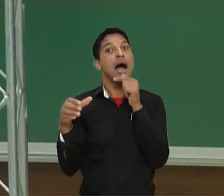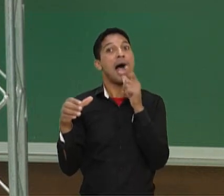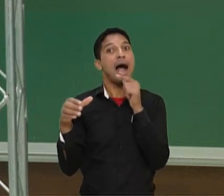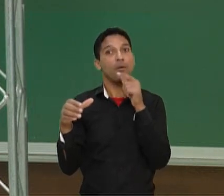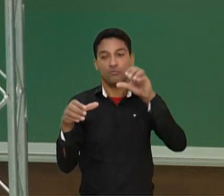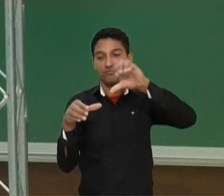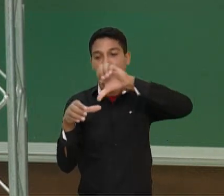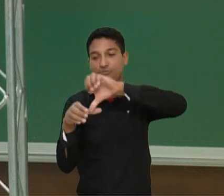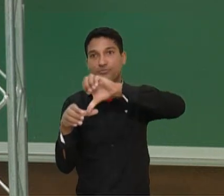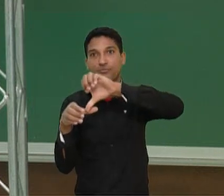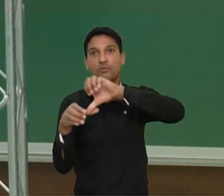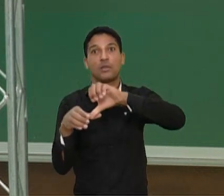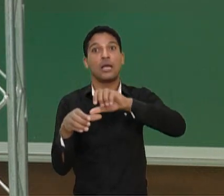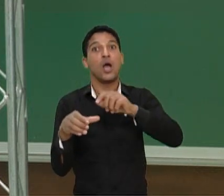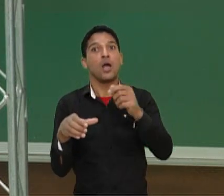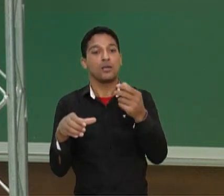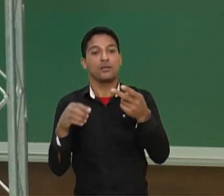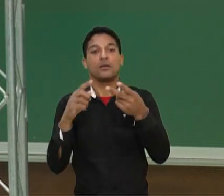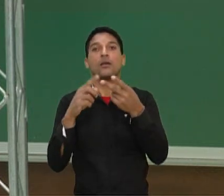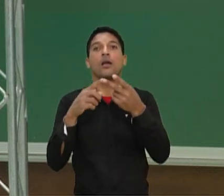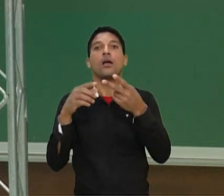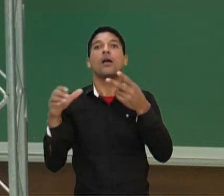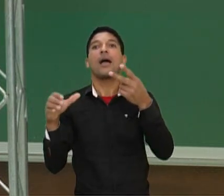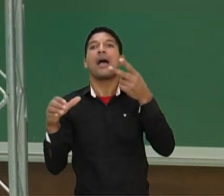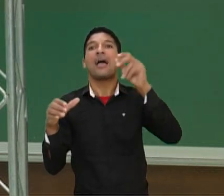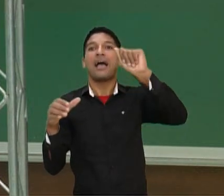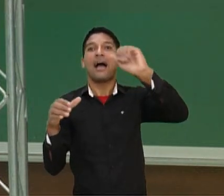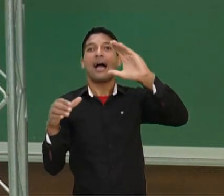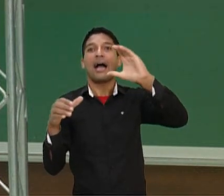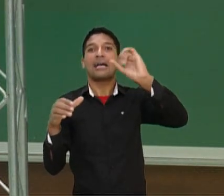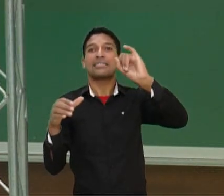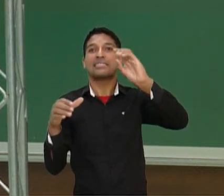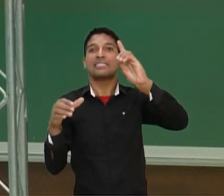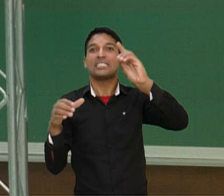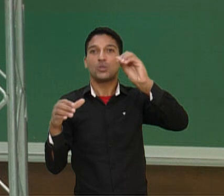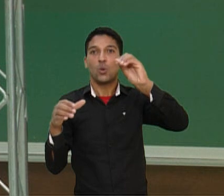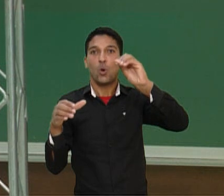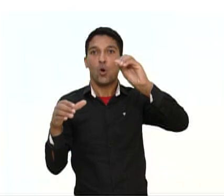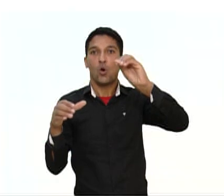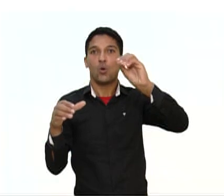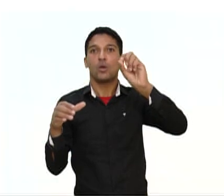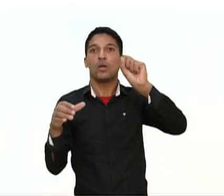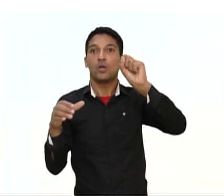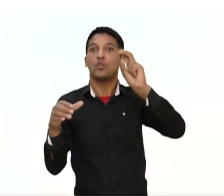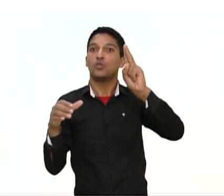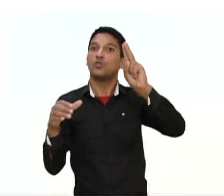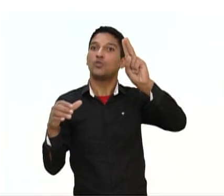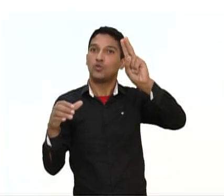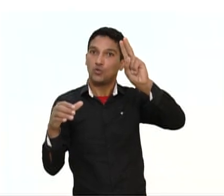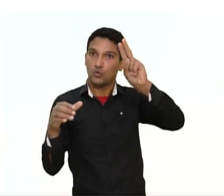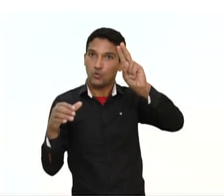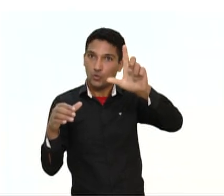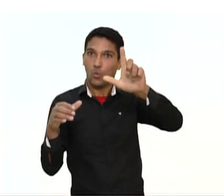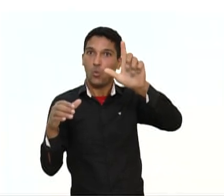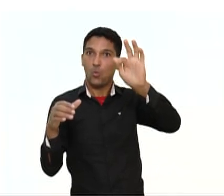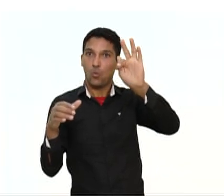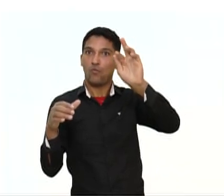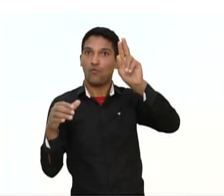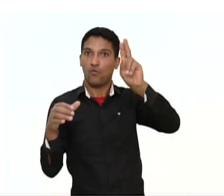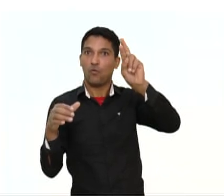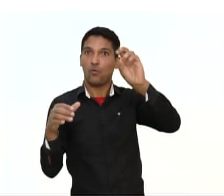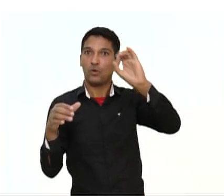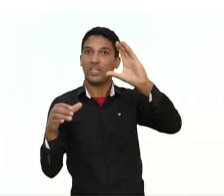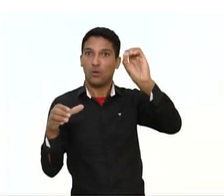ácido sulfúrico, certo? Ao fazer isso, ele percebeu que esse